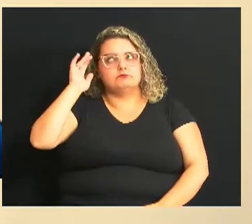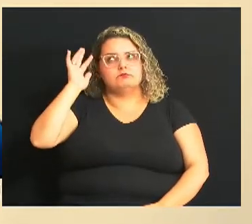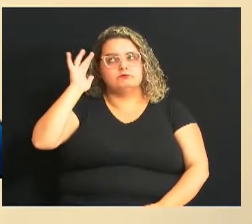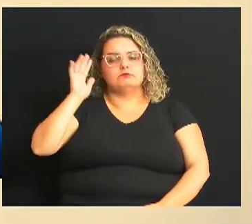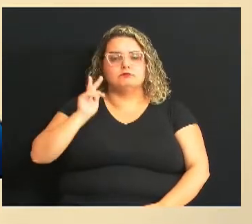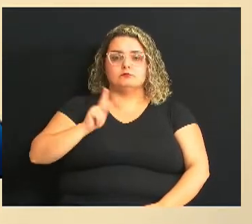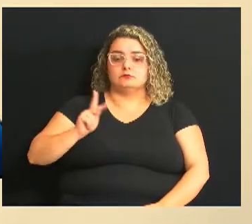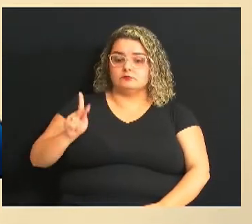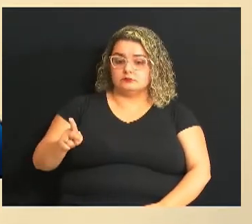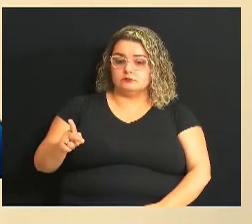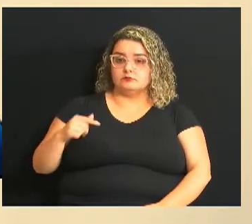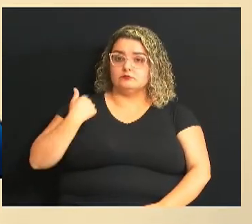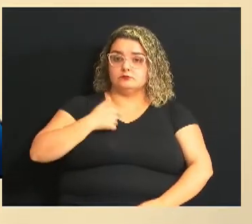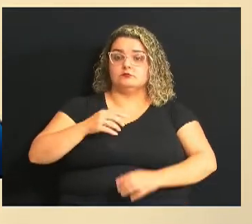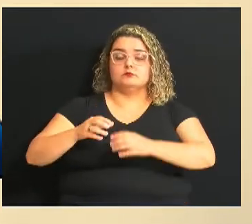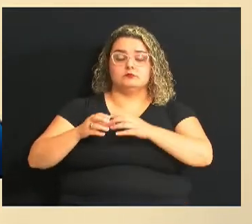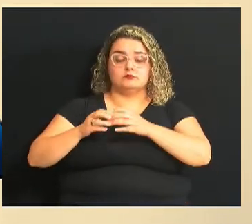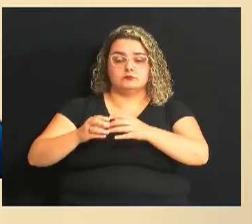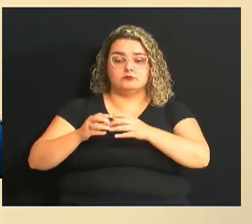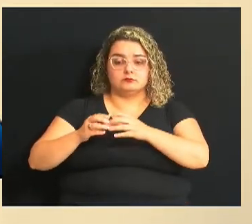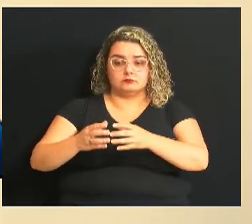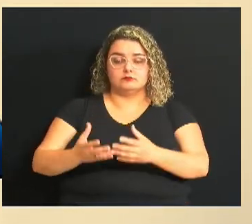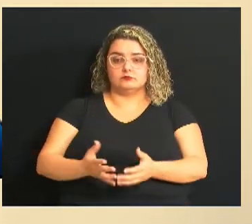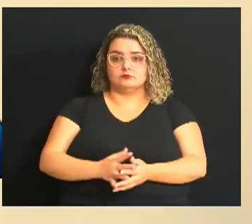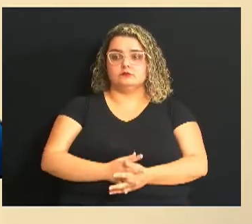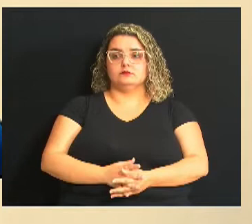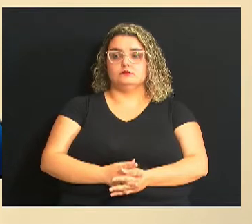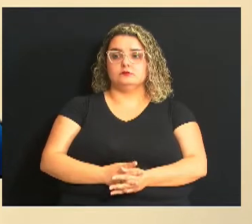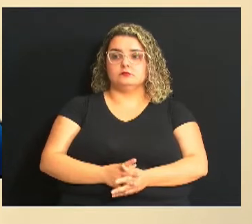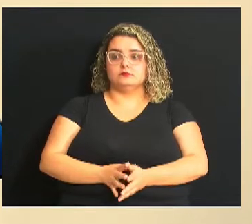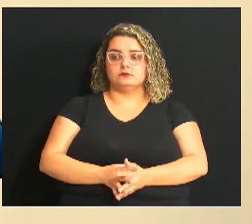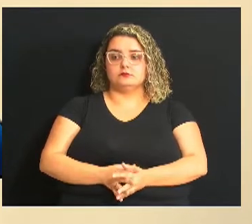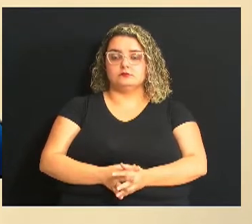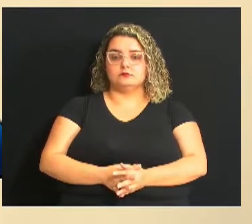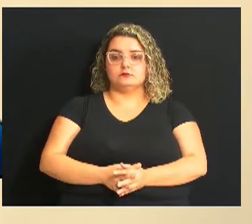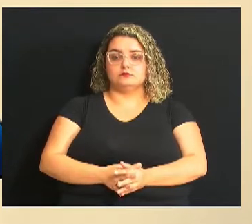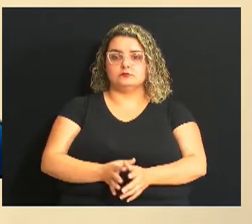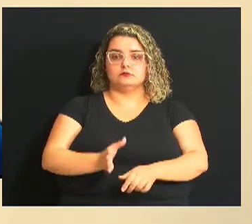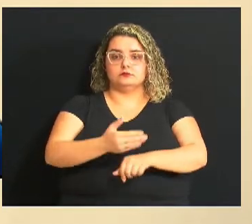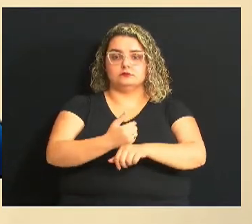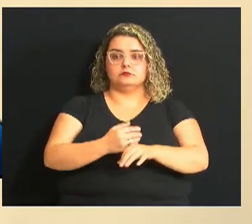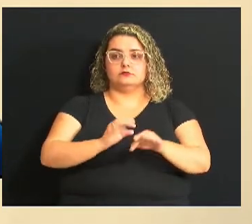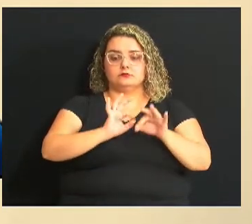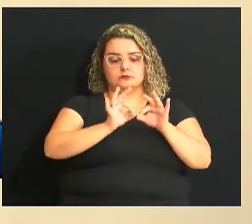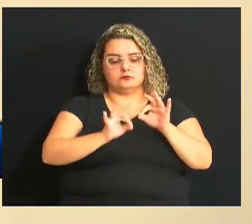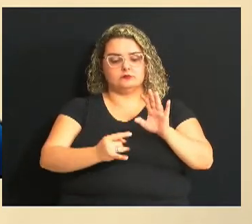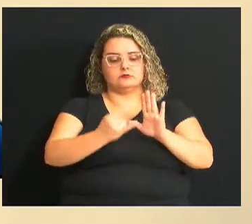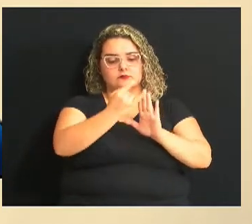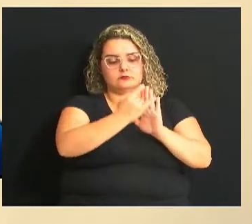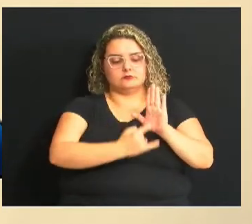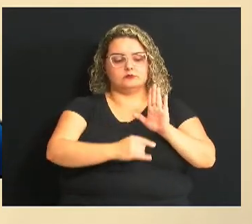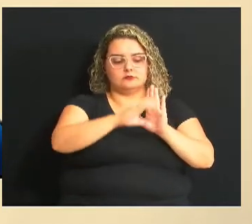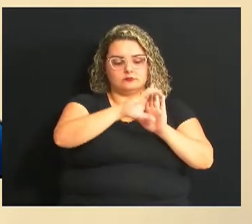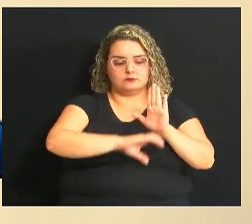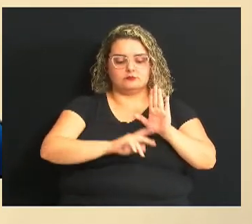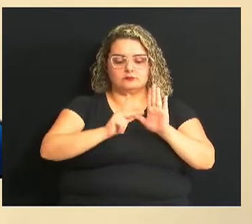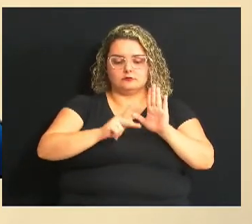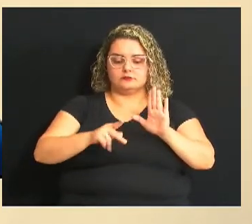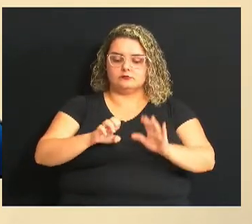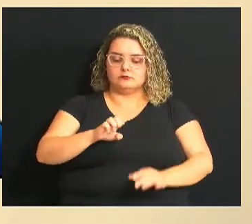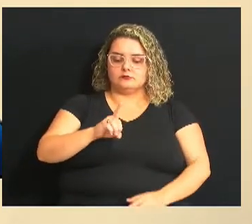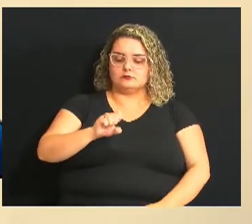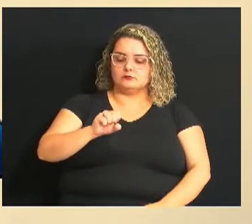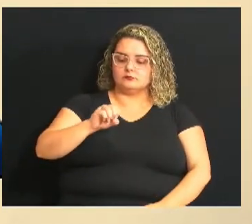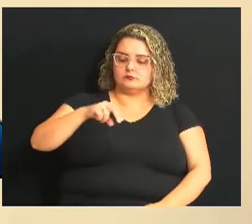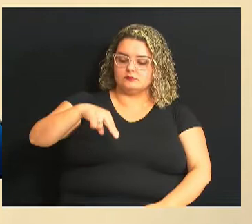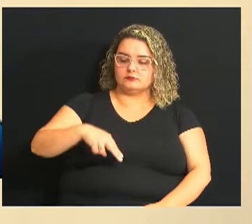os quais a gente conviveu, né? E antes de discorrer sobre o currículo do professor Edson, eu